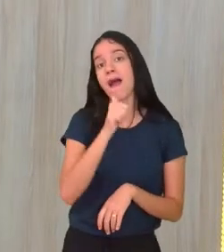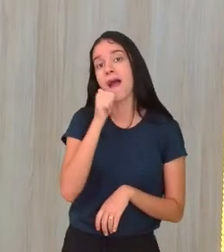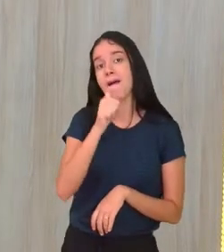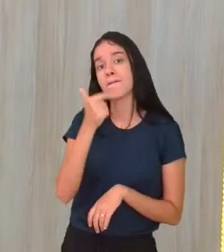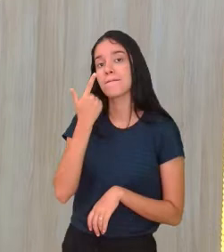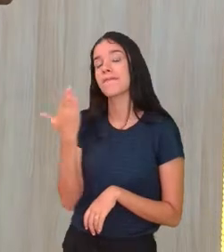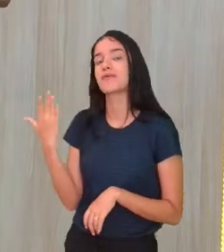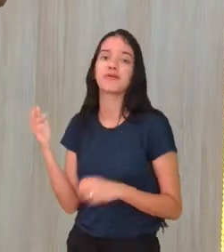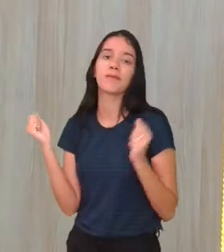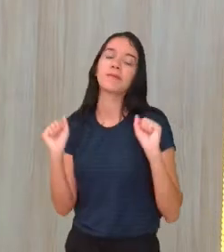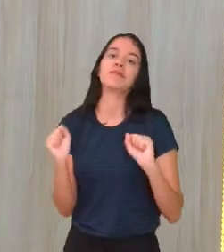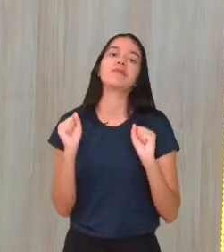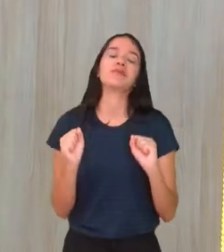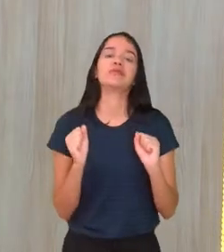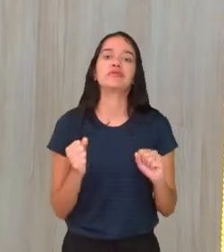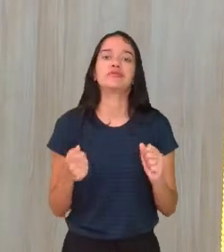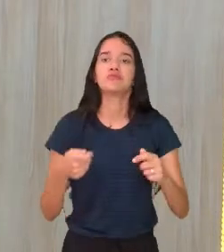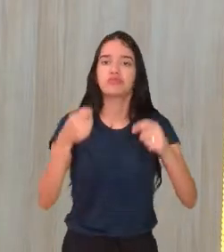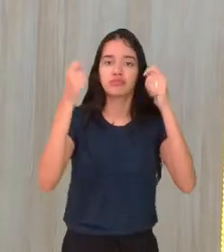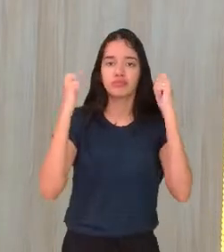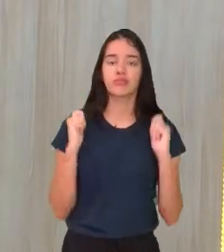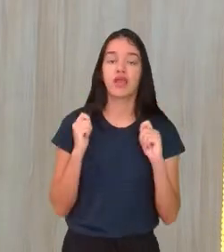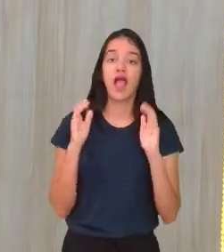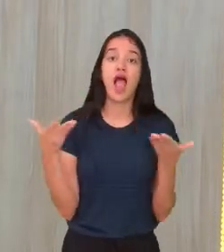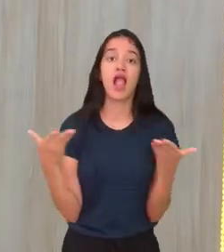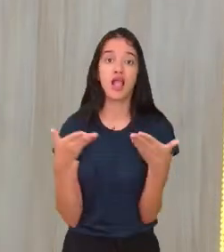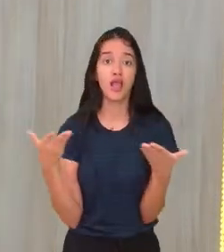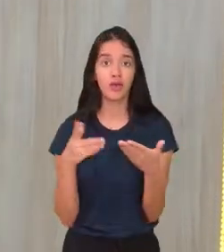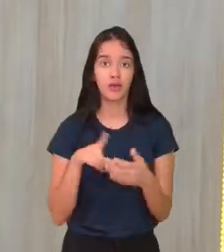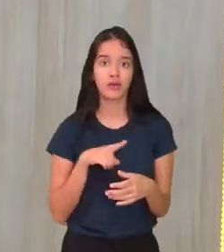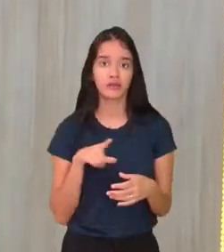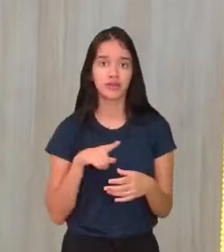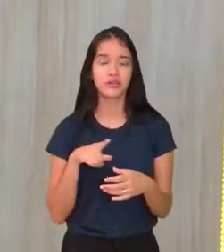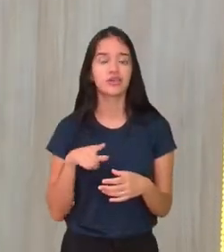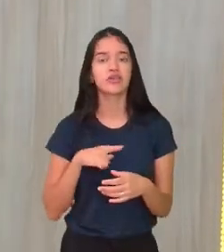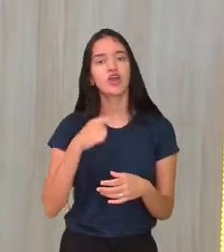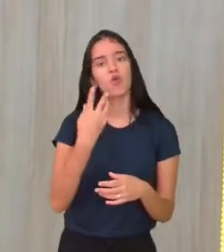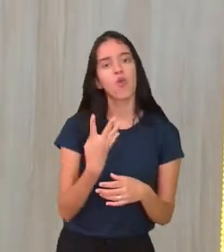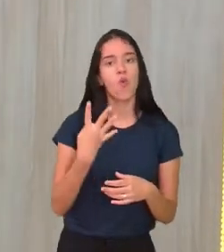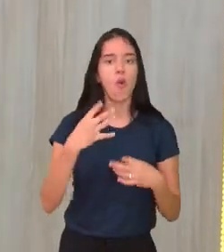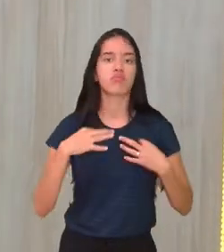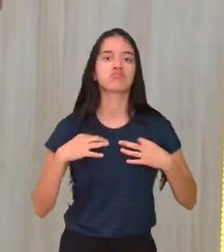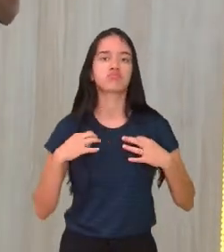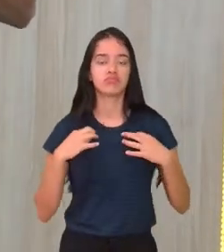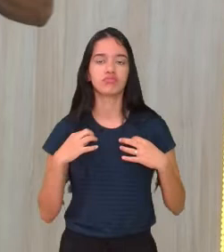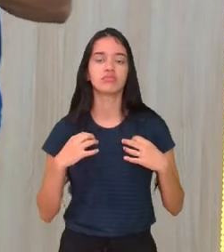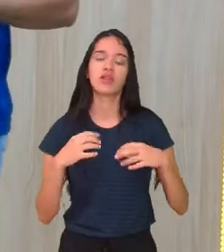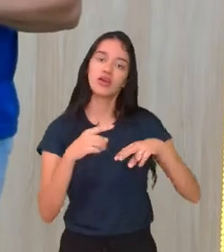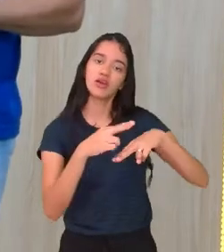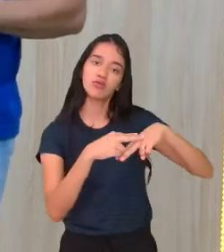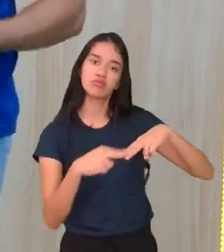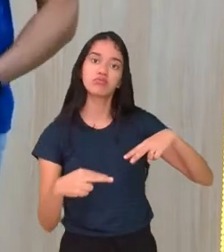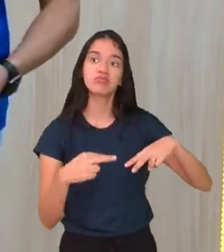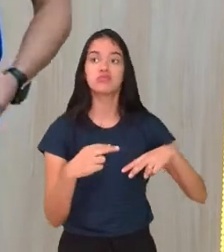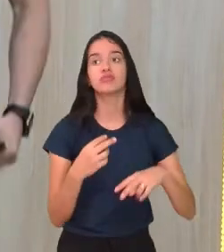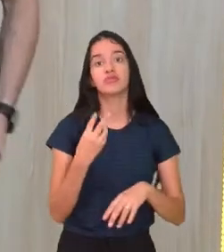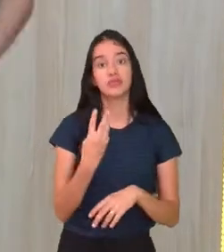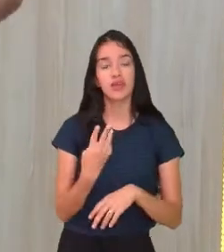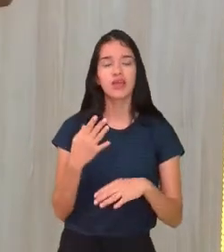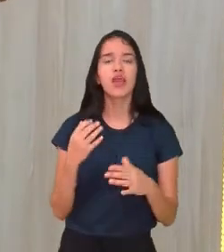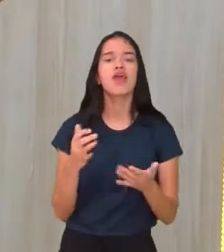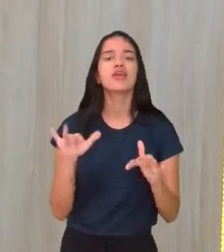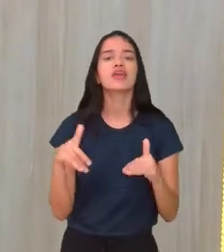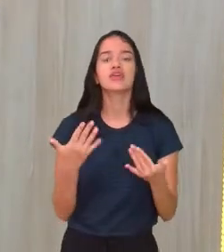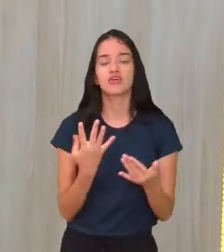vestir. Então, a gente tem agora aí 4 blusas, 3 calças e 2 sapatos. De